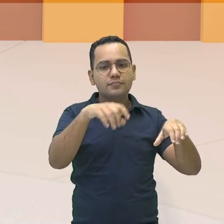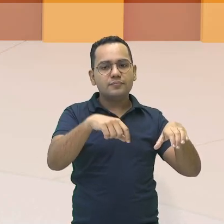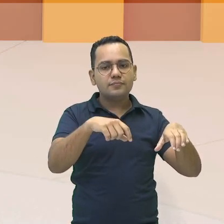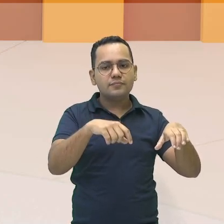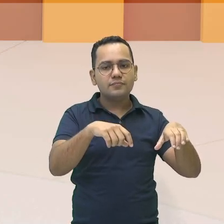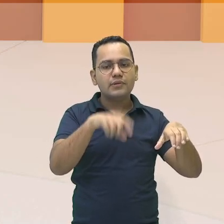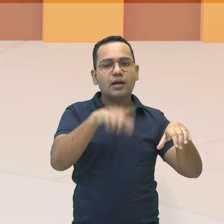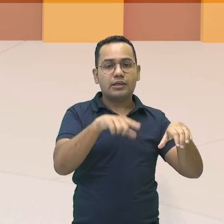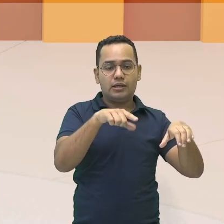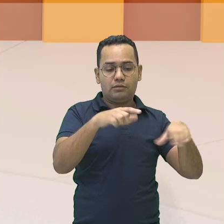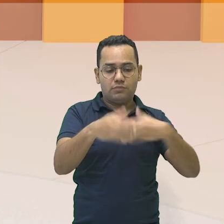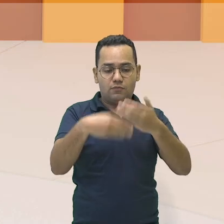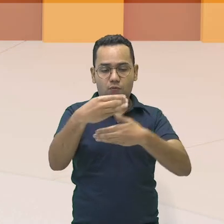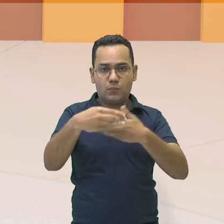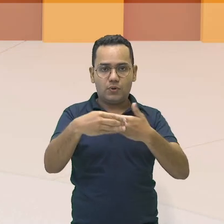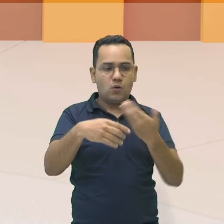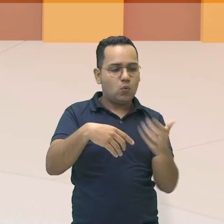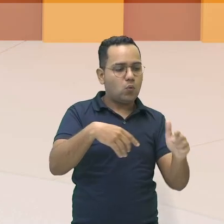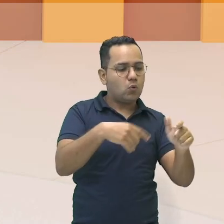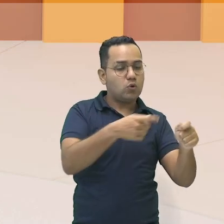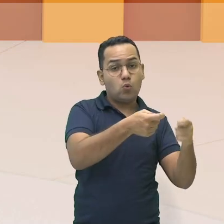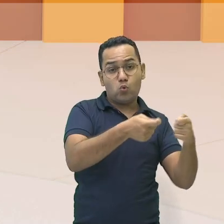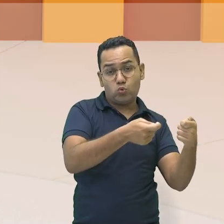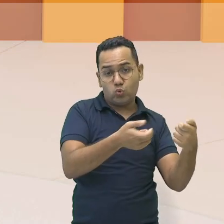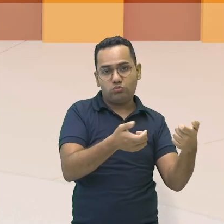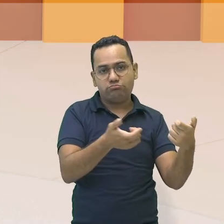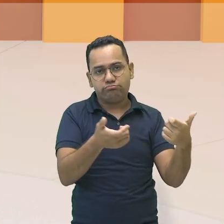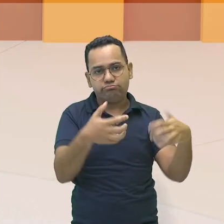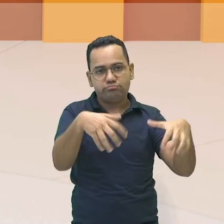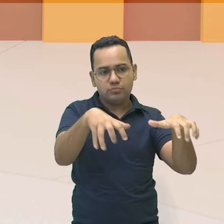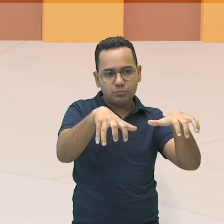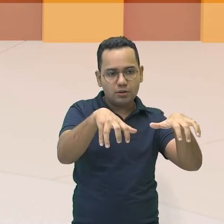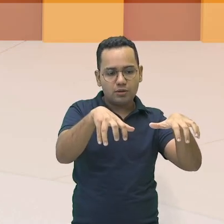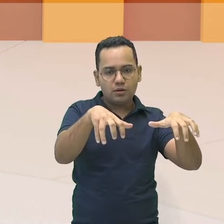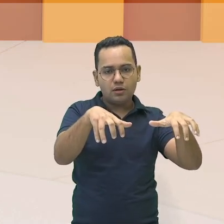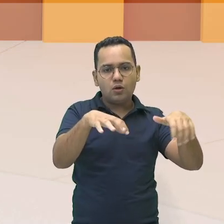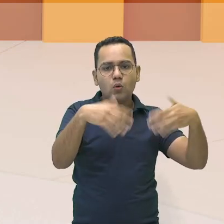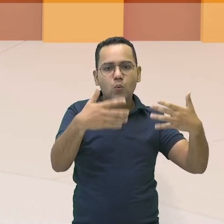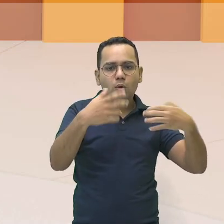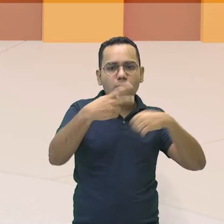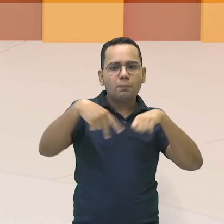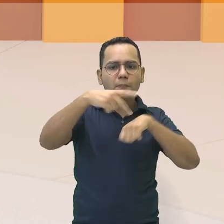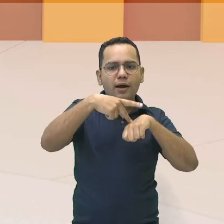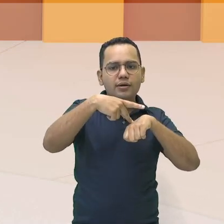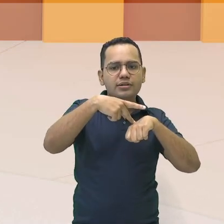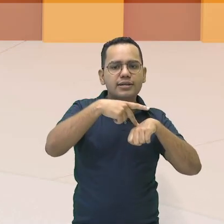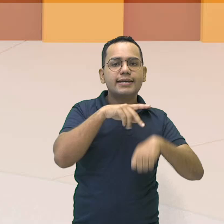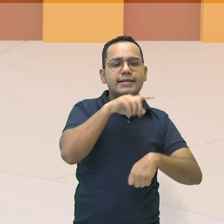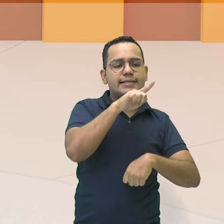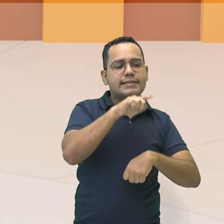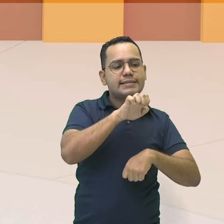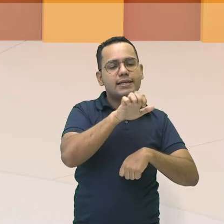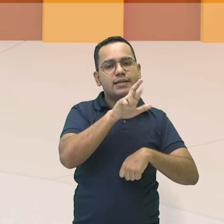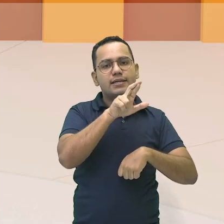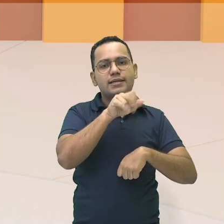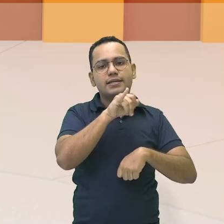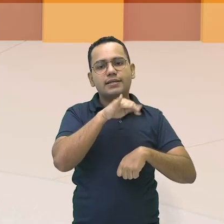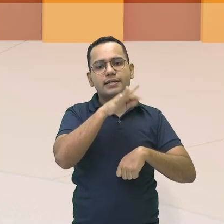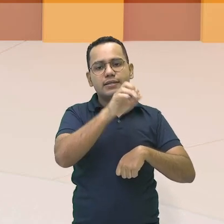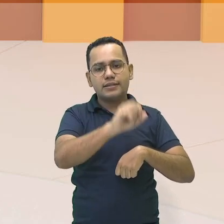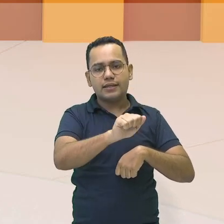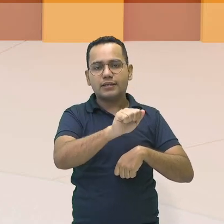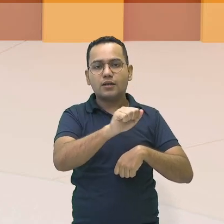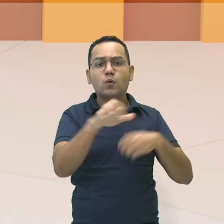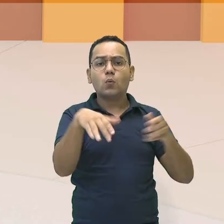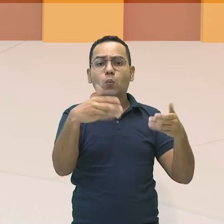dos desenvolvimentistas. Então a gente tinha dois grupos de países. Quem eram os países zeristas, né? Aqueles que não queriam zerar esse